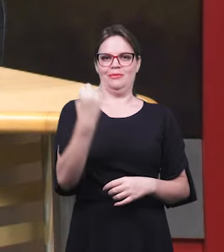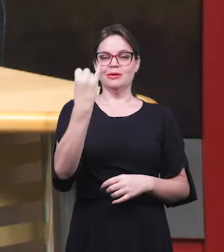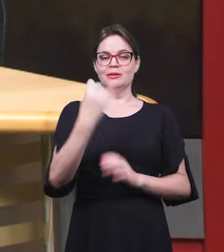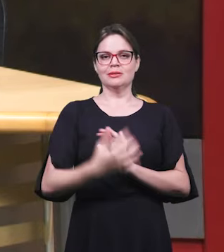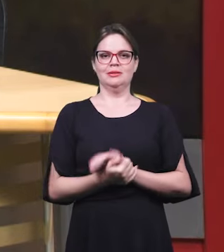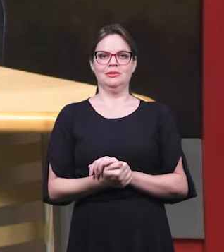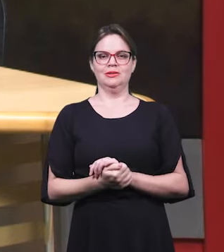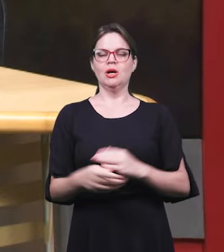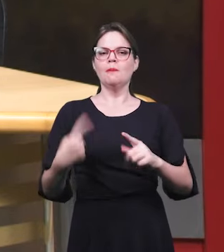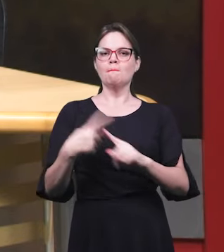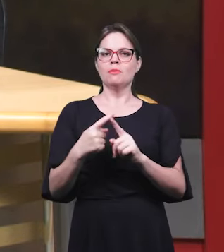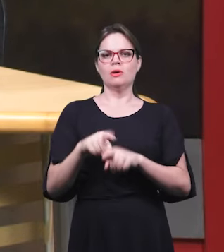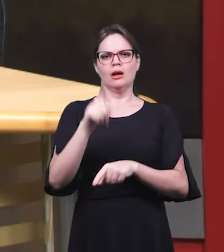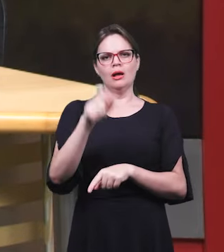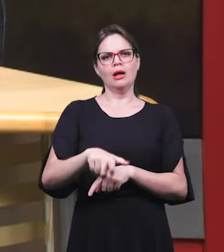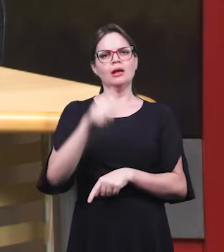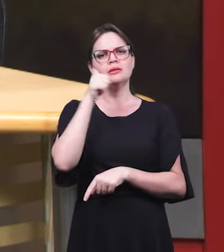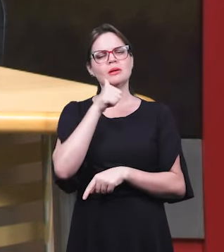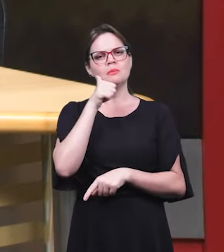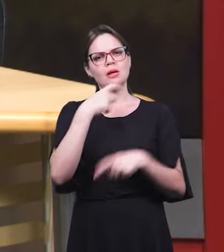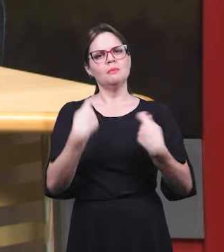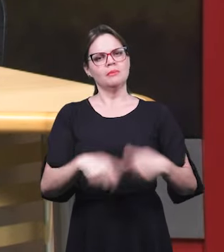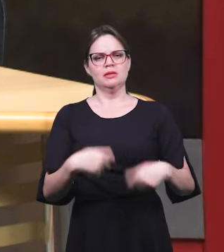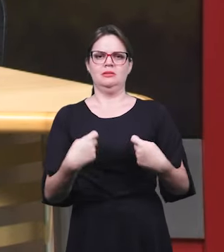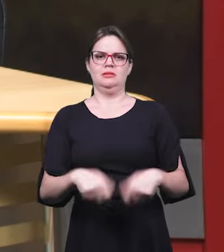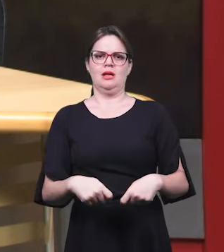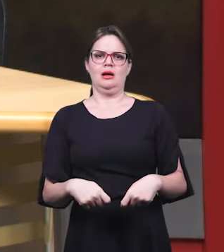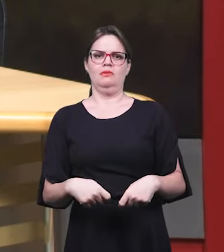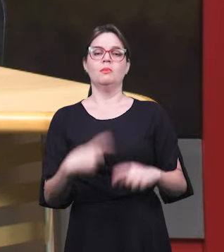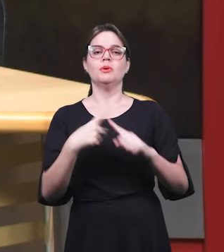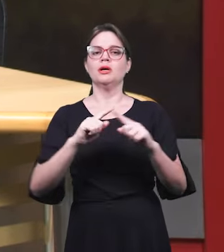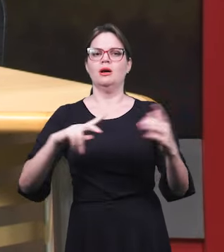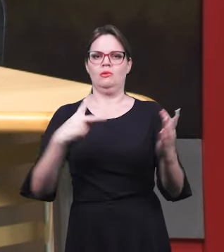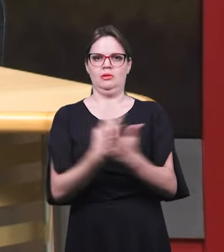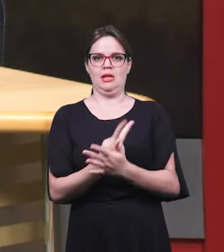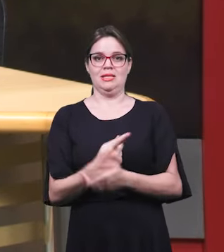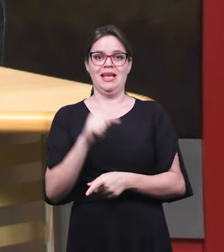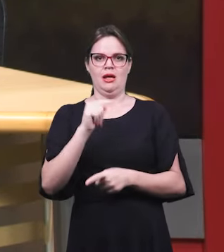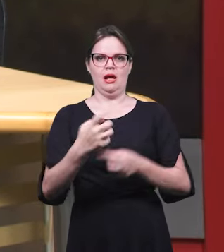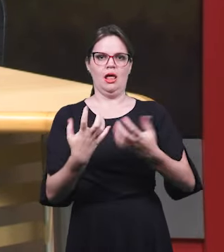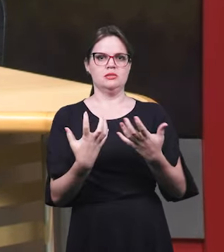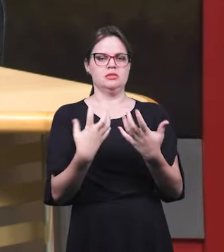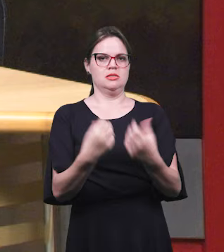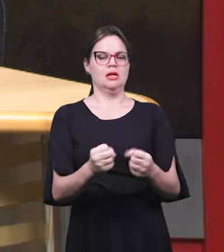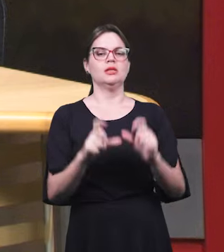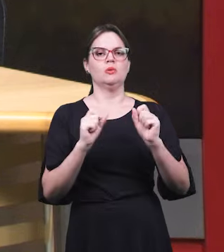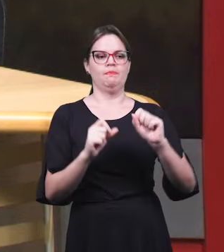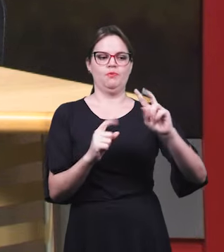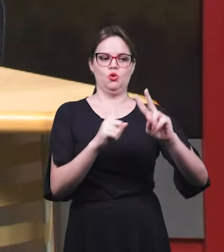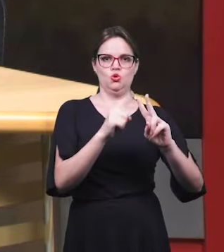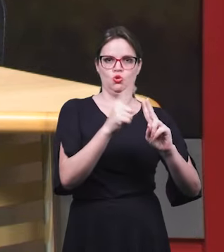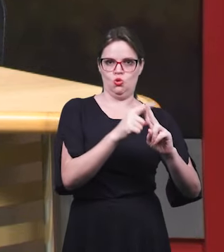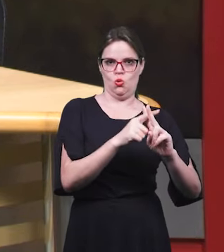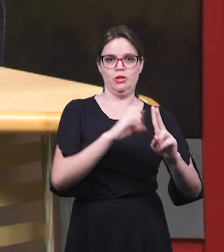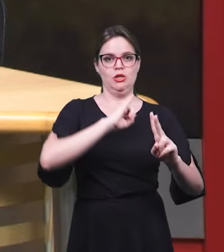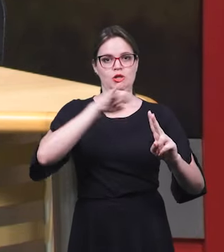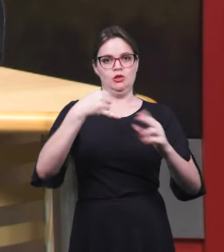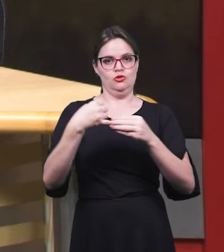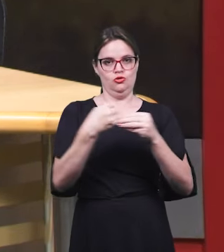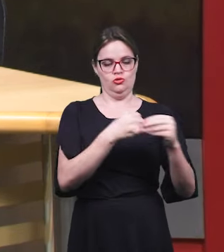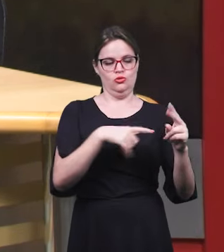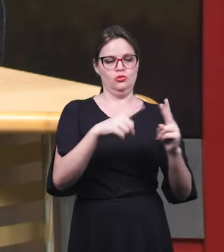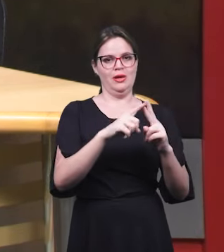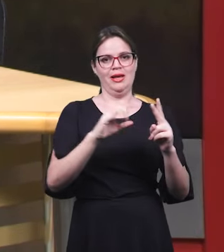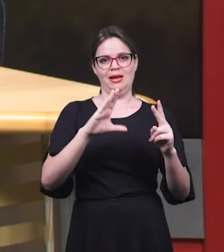importante, porque porque ela recebe, ela colhe os espias, né? Como